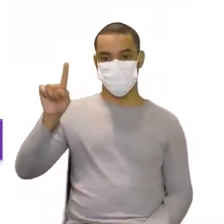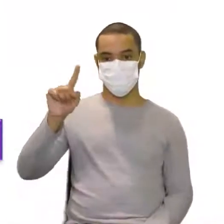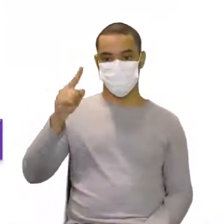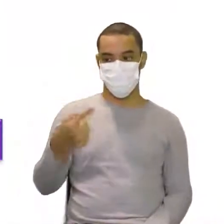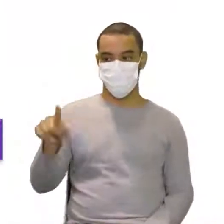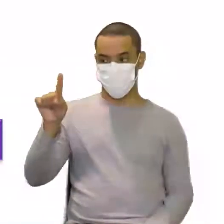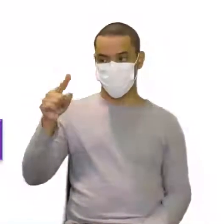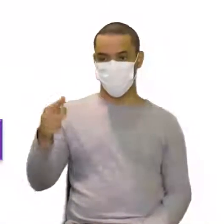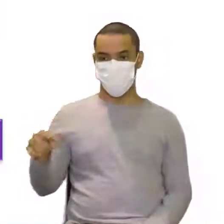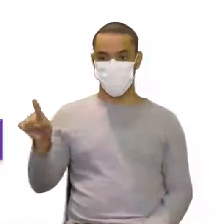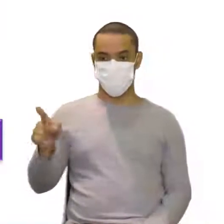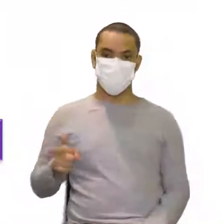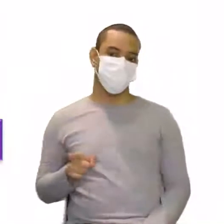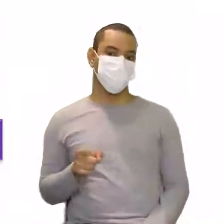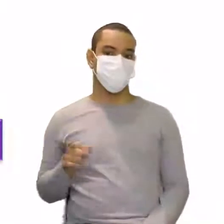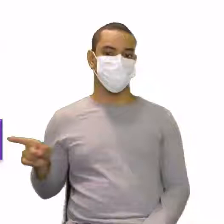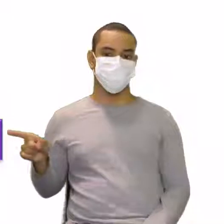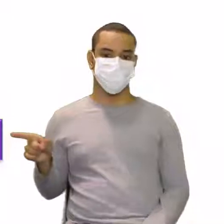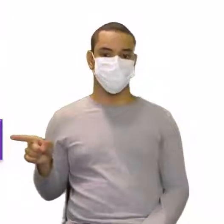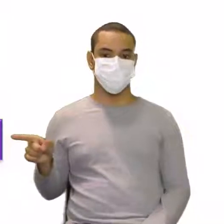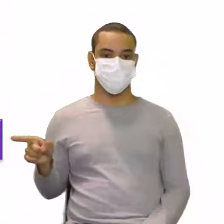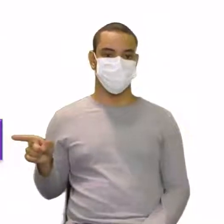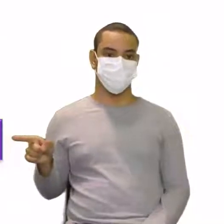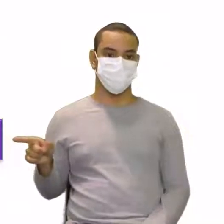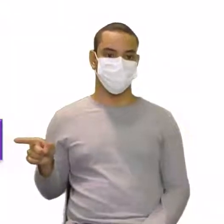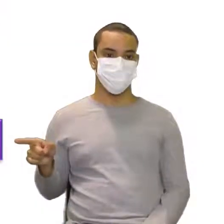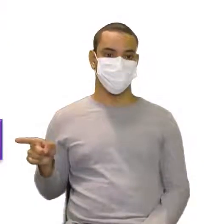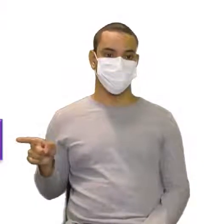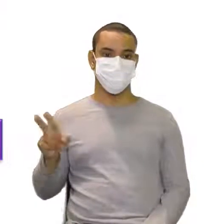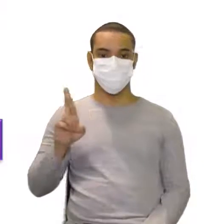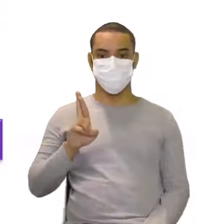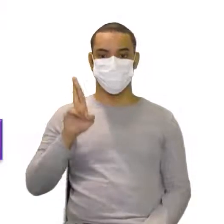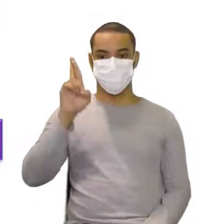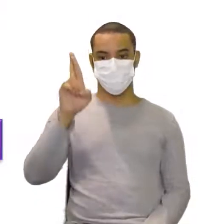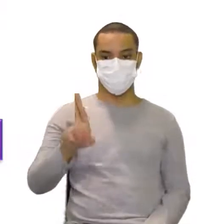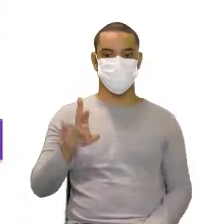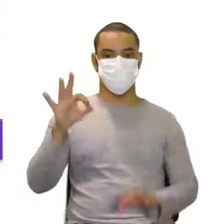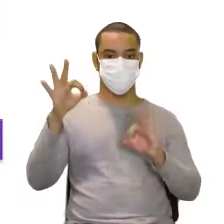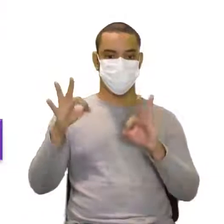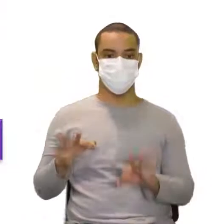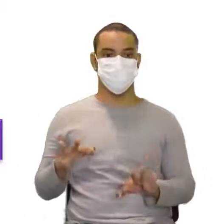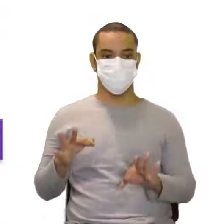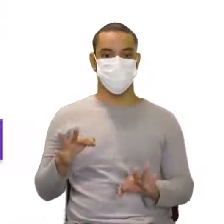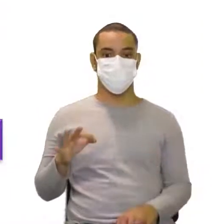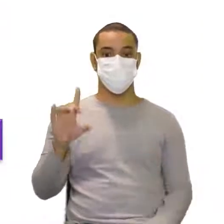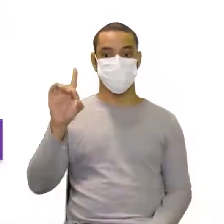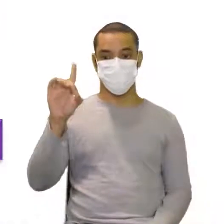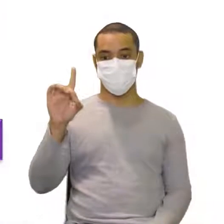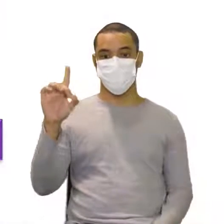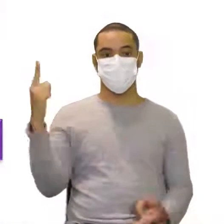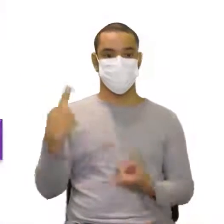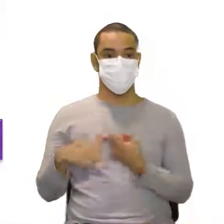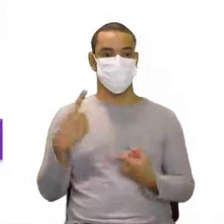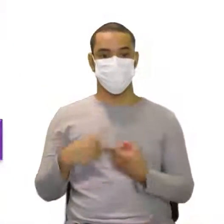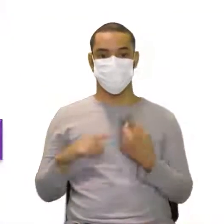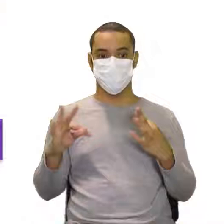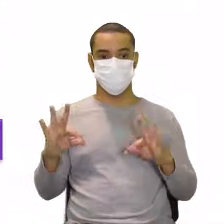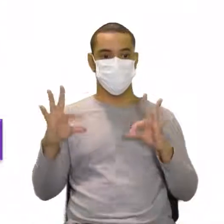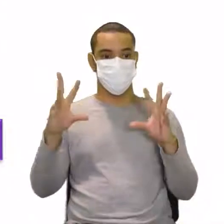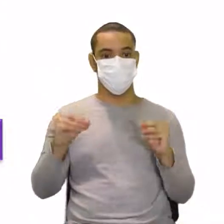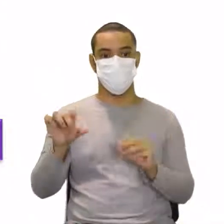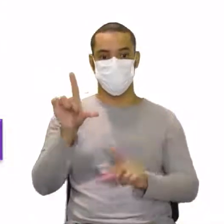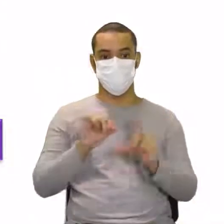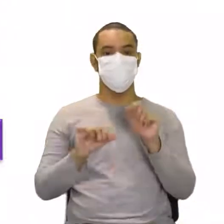notação científica. E aí achar a resposta correta. Porque todas as suas opções